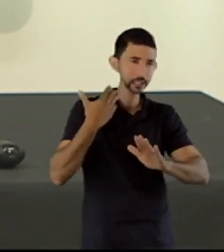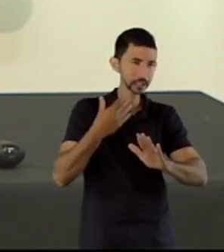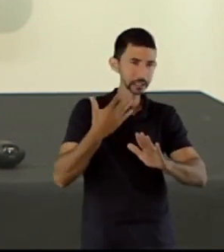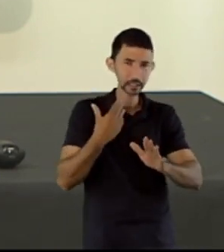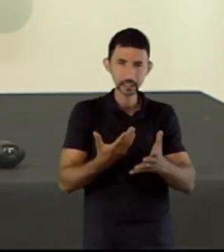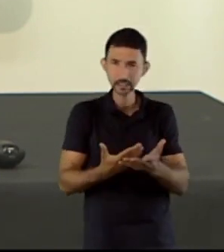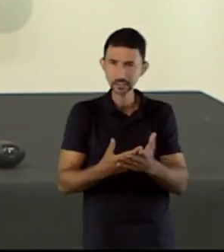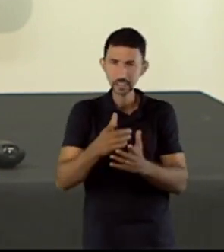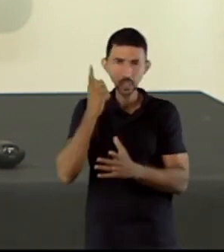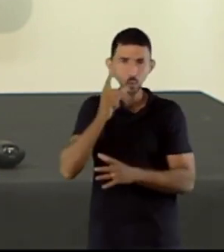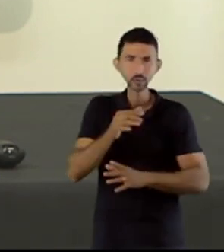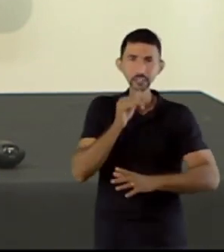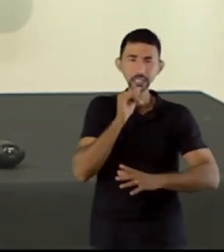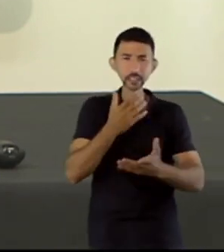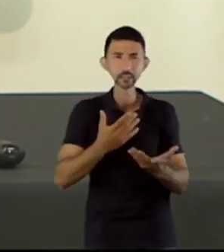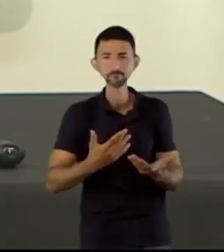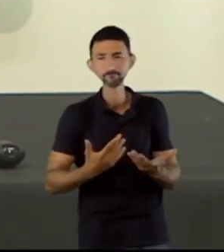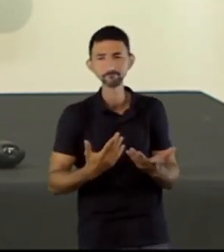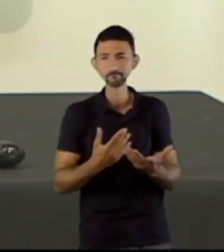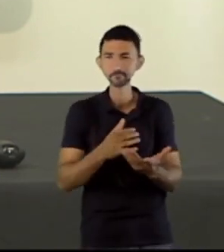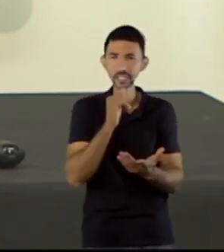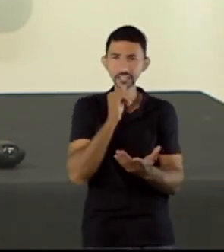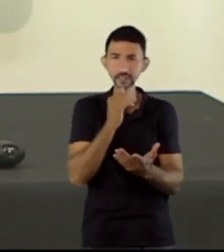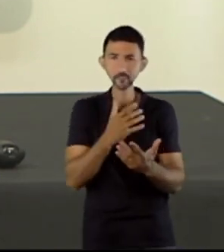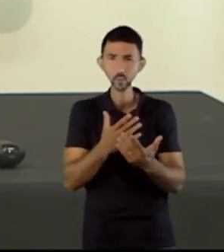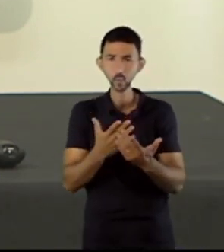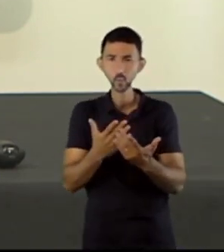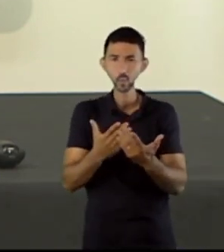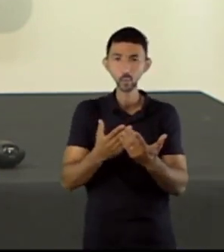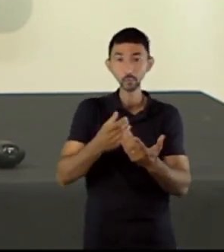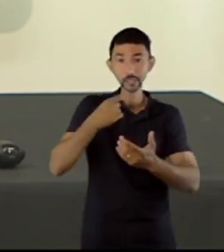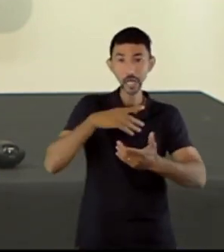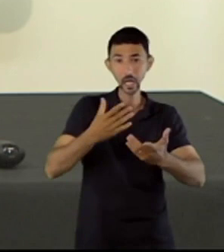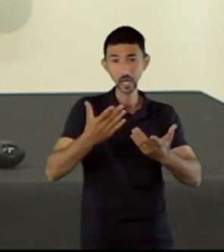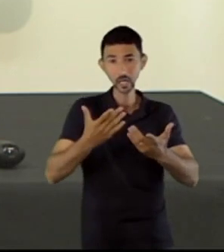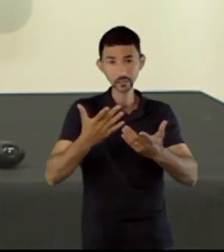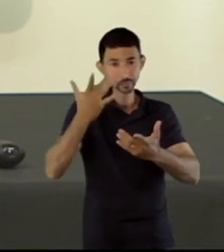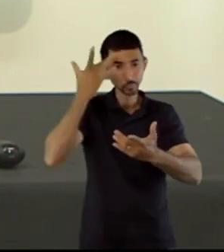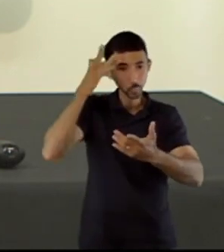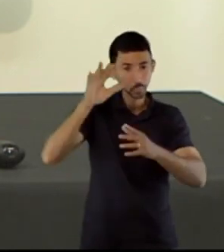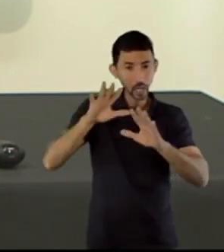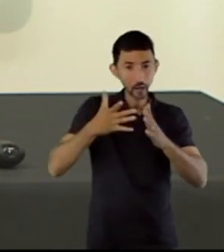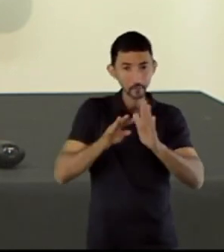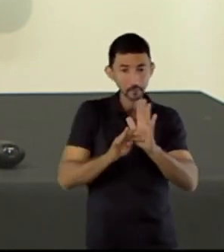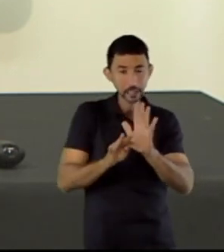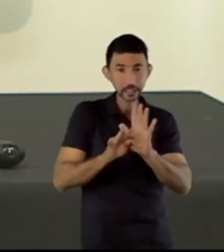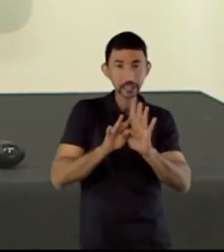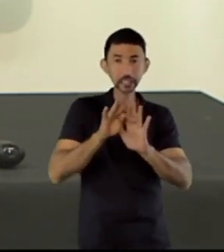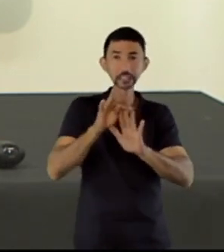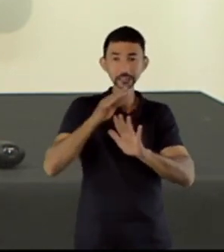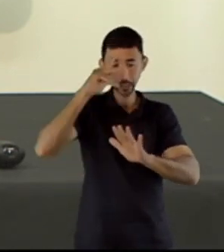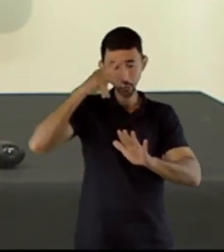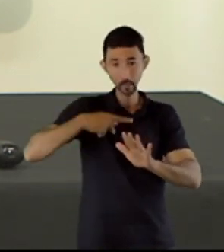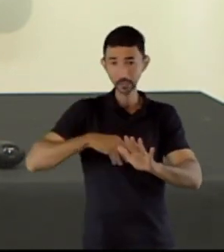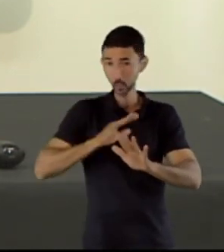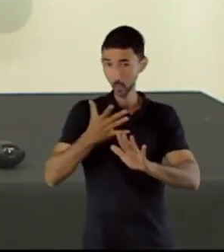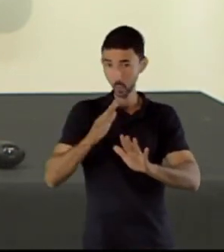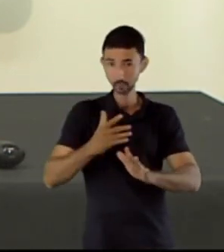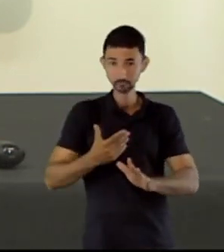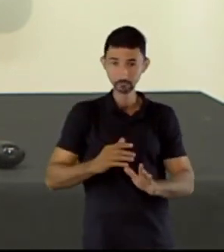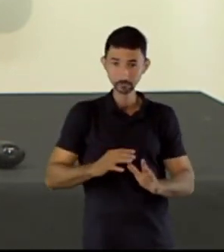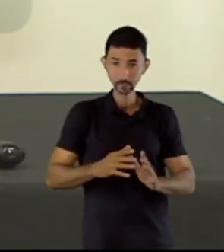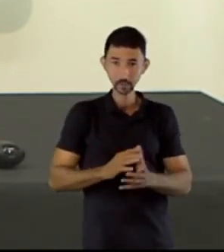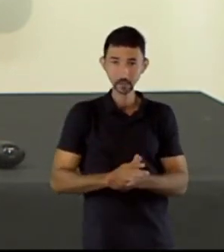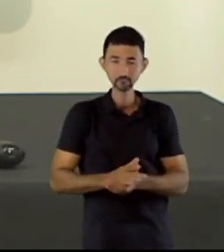que a gente não consegue ter uma dimensão realmente para a gente enquanto ser humano.